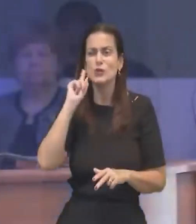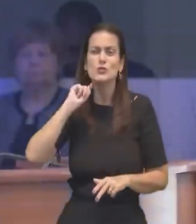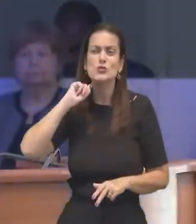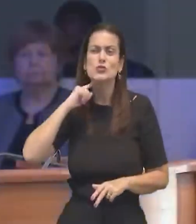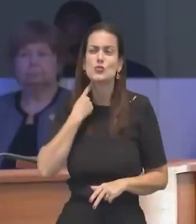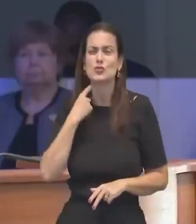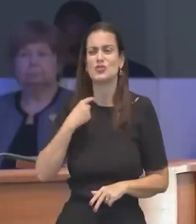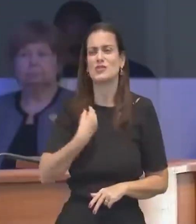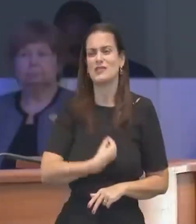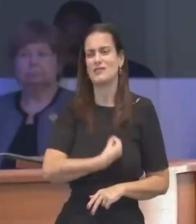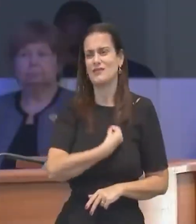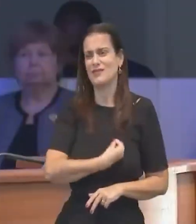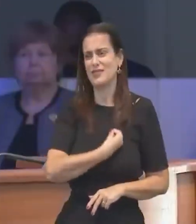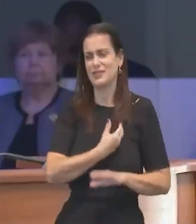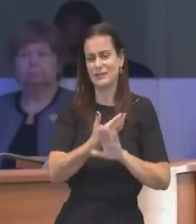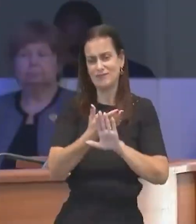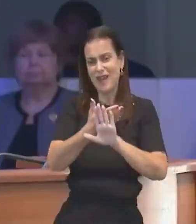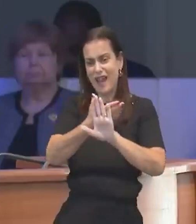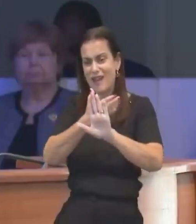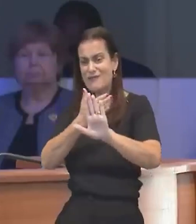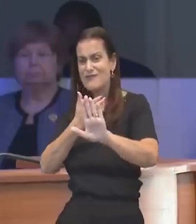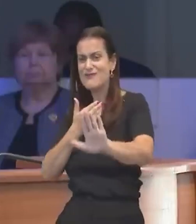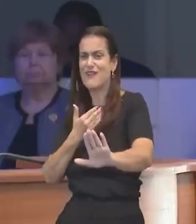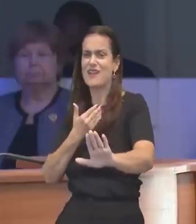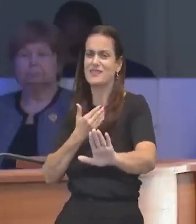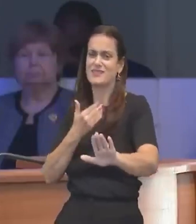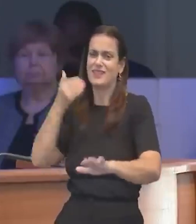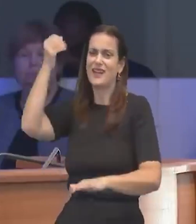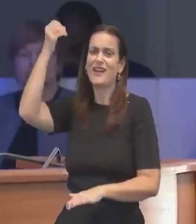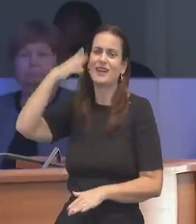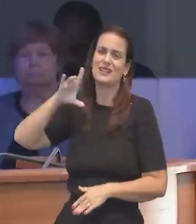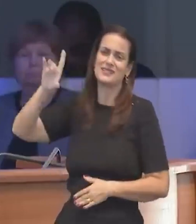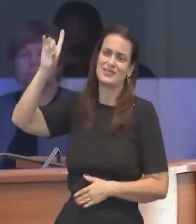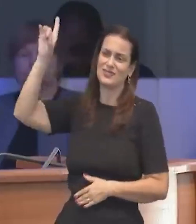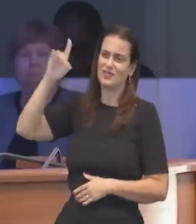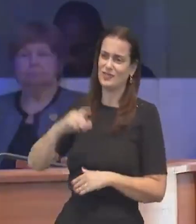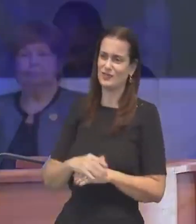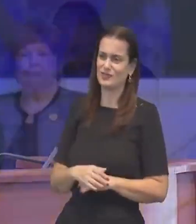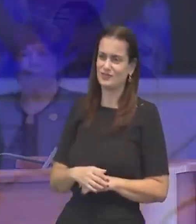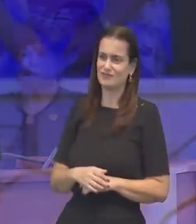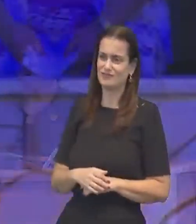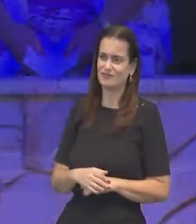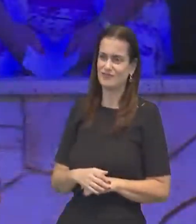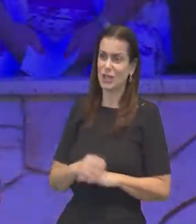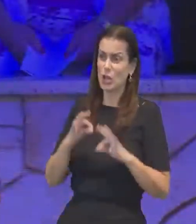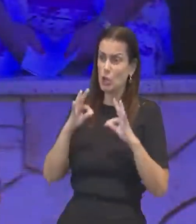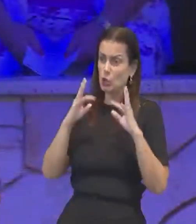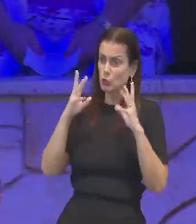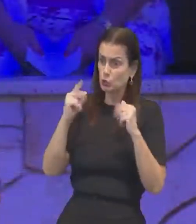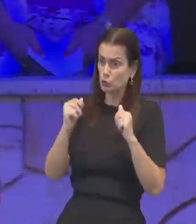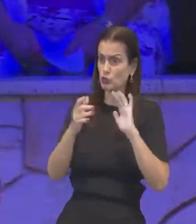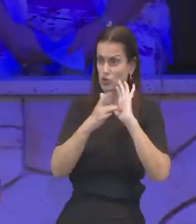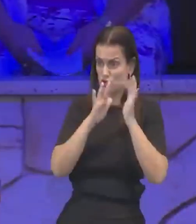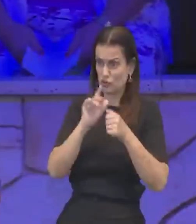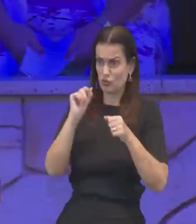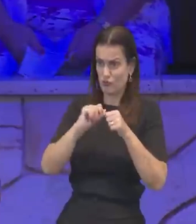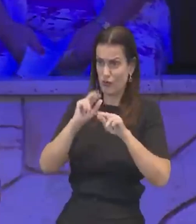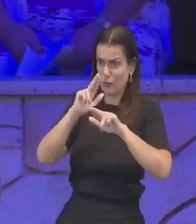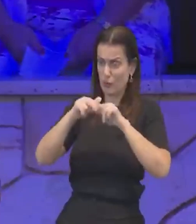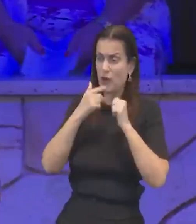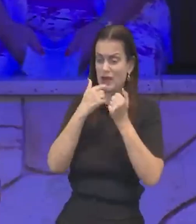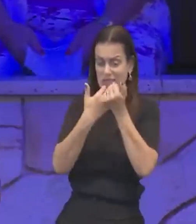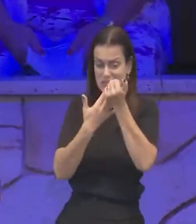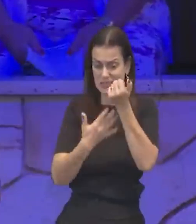vida, retira de nossa vida as marcas da presença de Deus. E tudo que Cristo faz através do seu sangue é